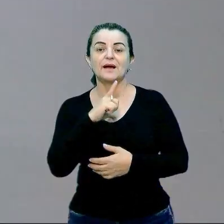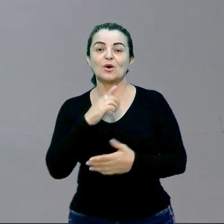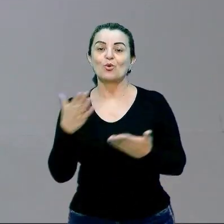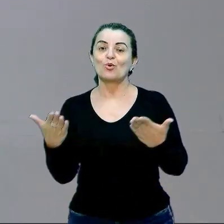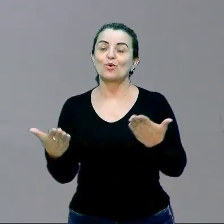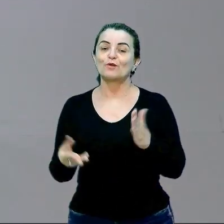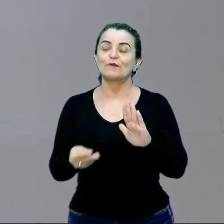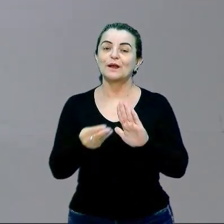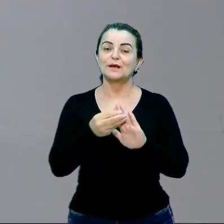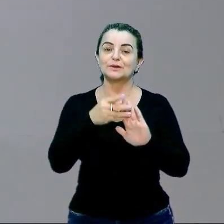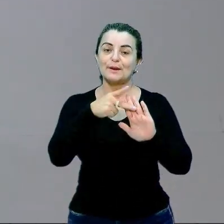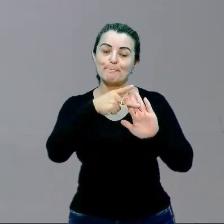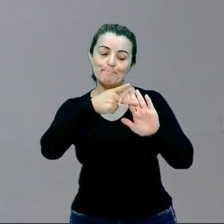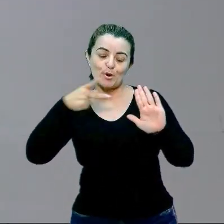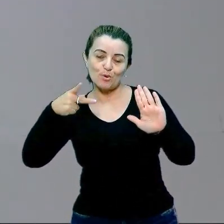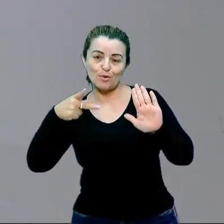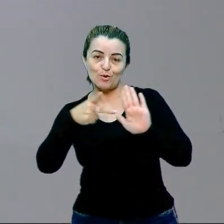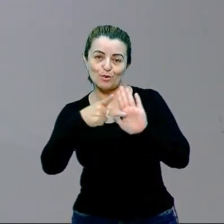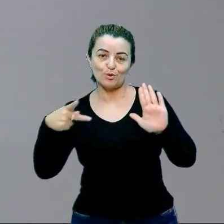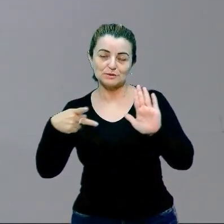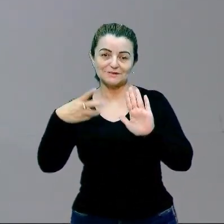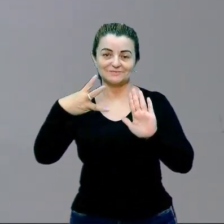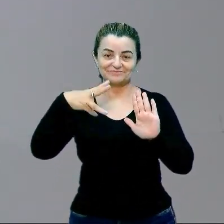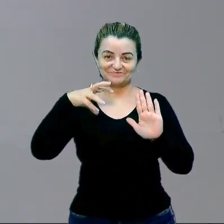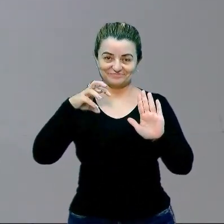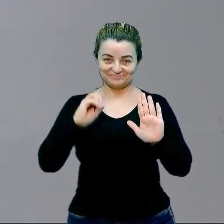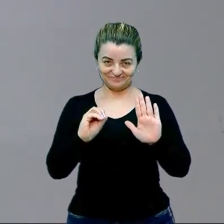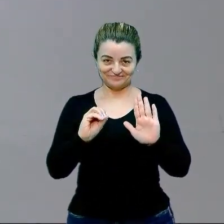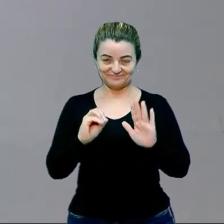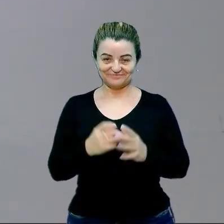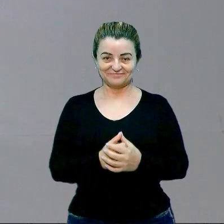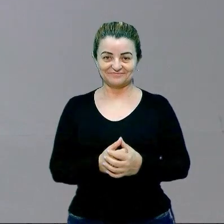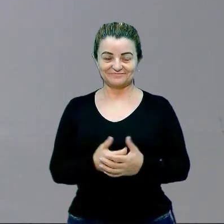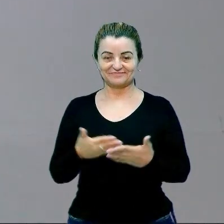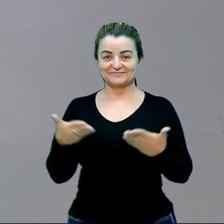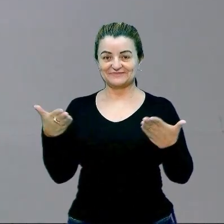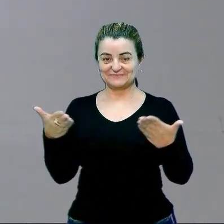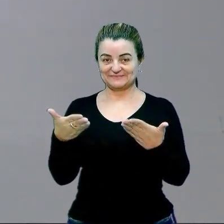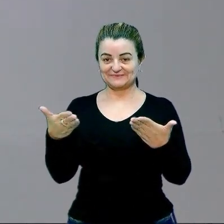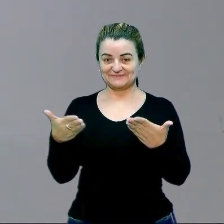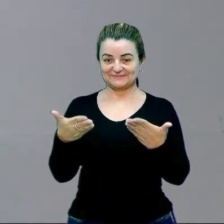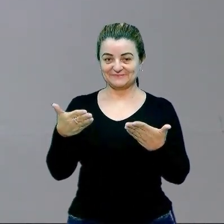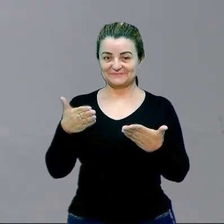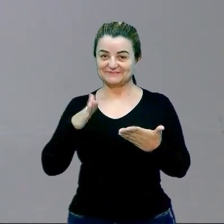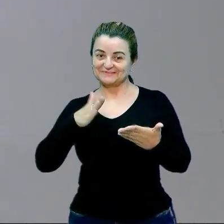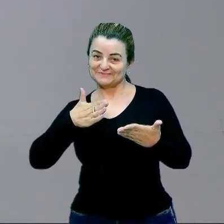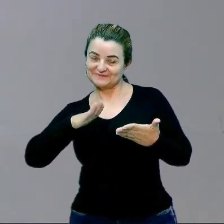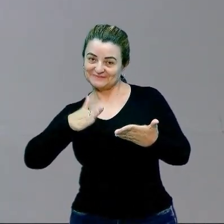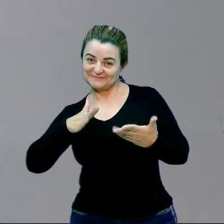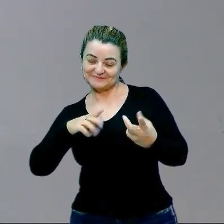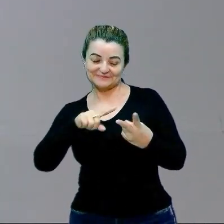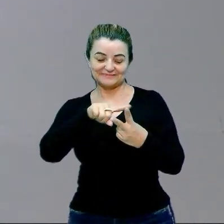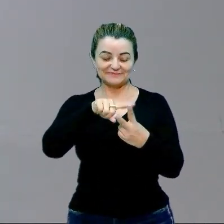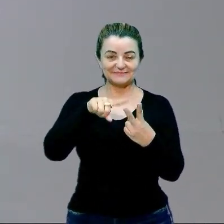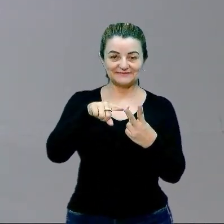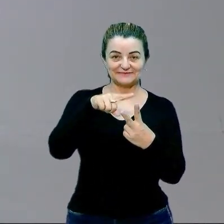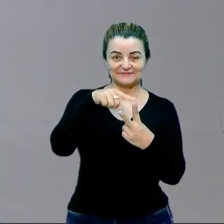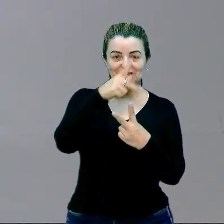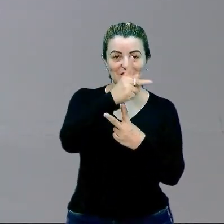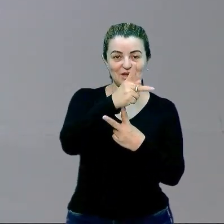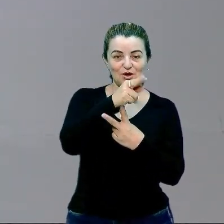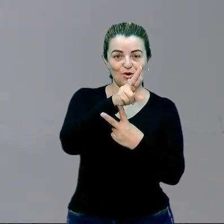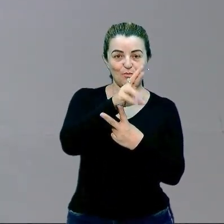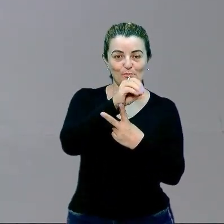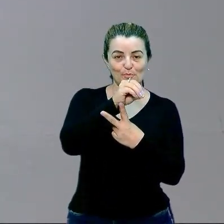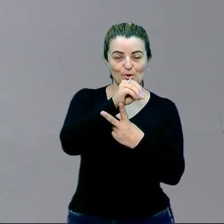30. Novamente, quando nós falamos de literatura, a gente fala mais ou menos dividida em 2 campos, prosa